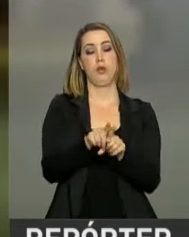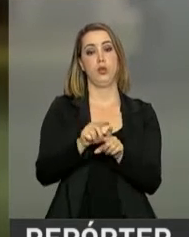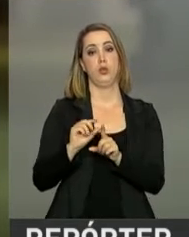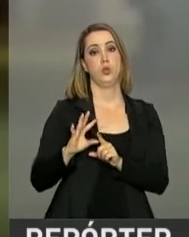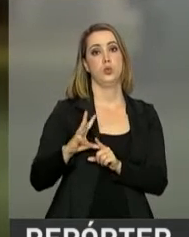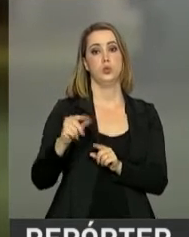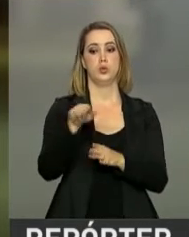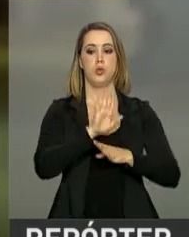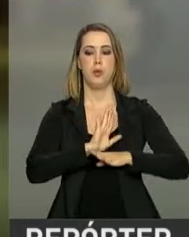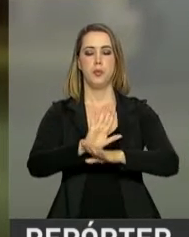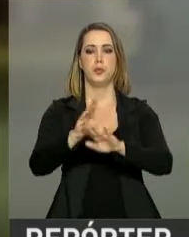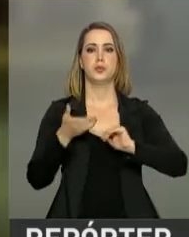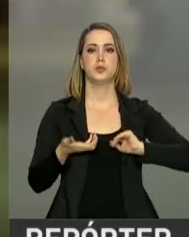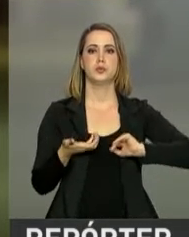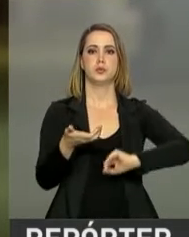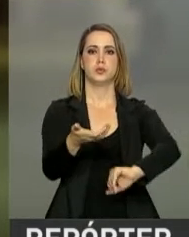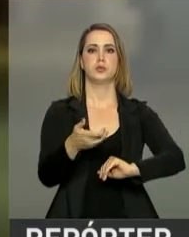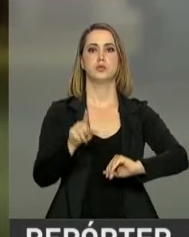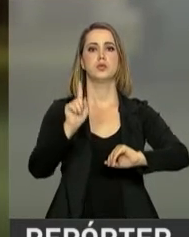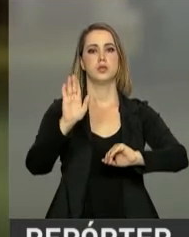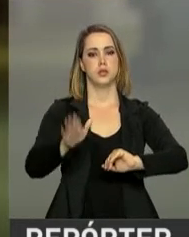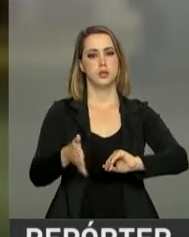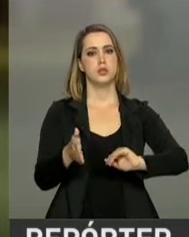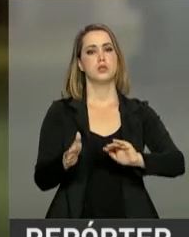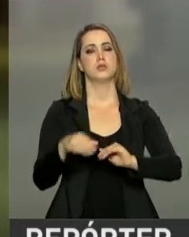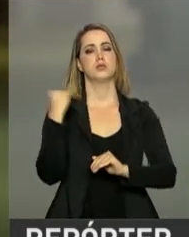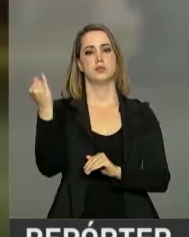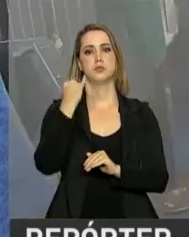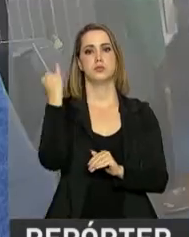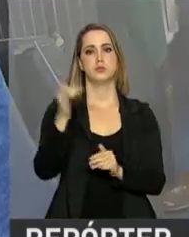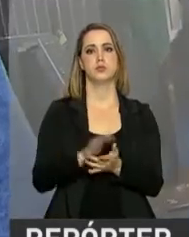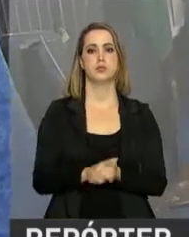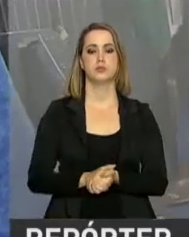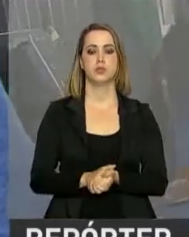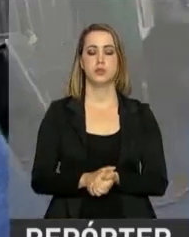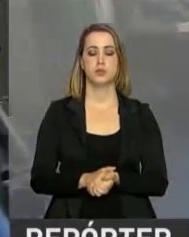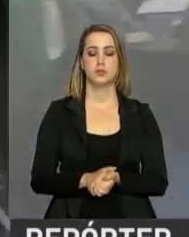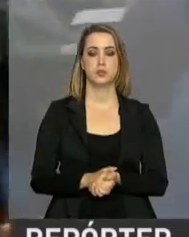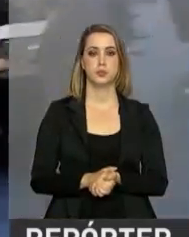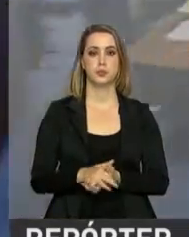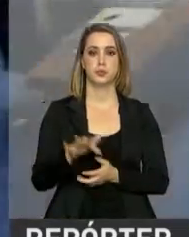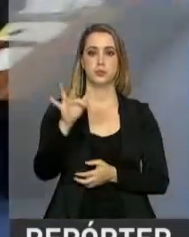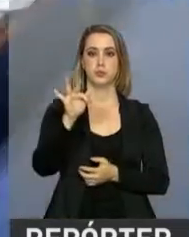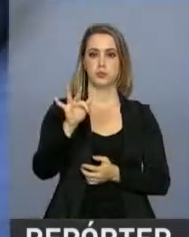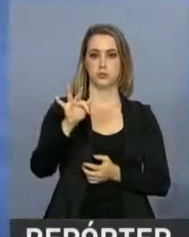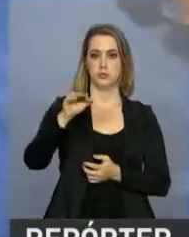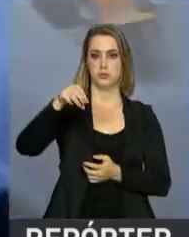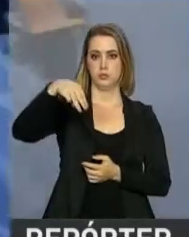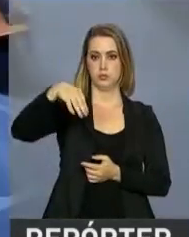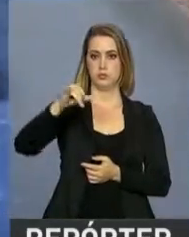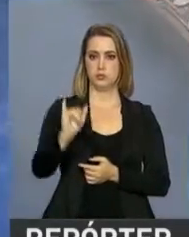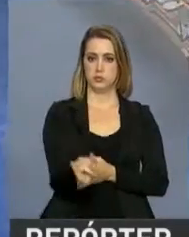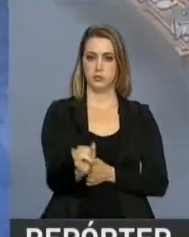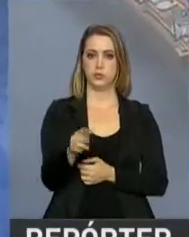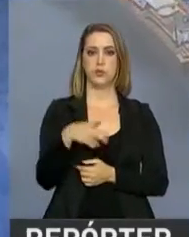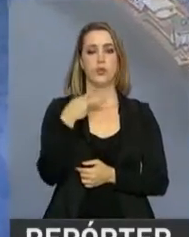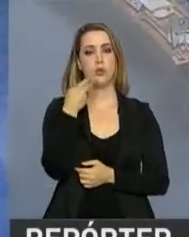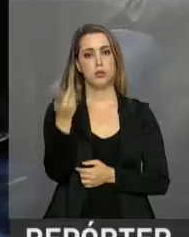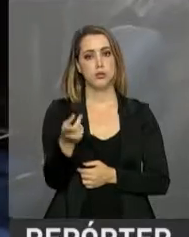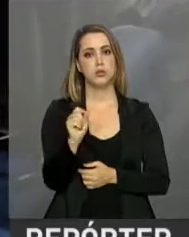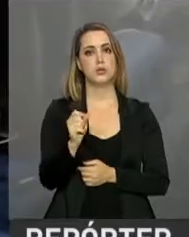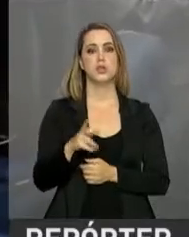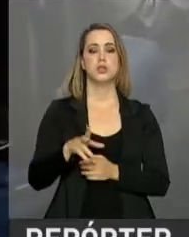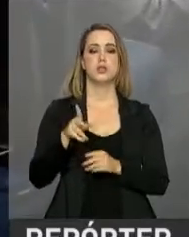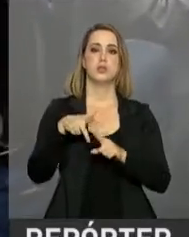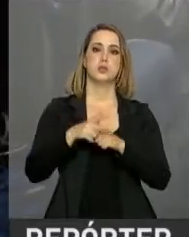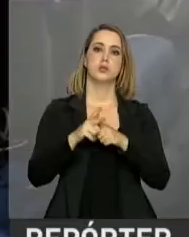medidas propostas pelo governo está sendo fundamental o fundo monetário internacional defende reformas como a do teto